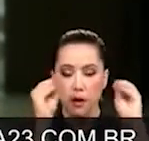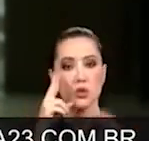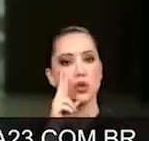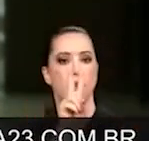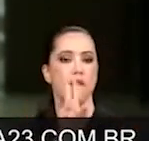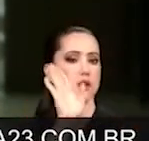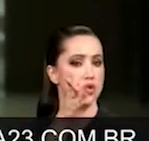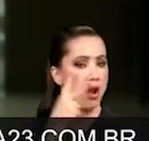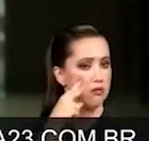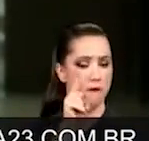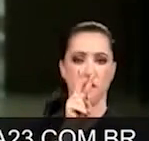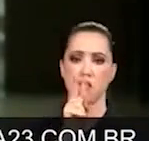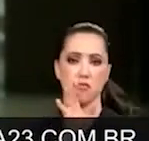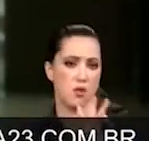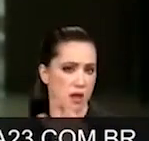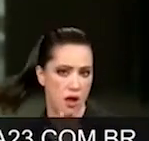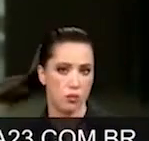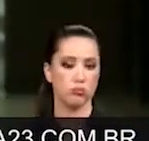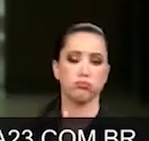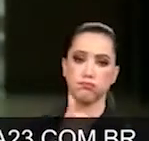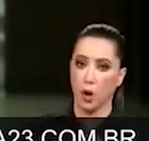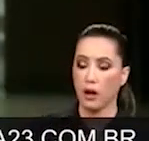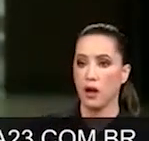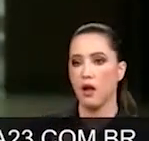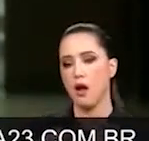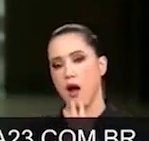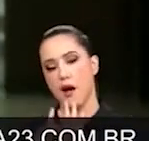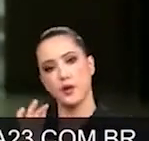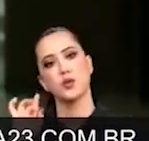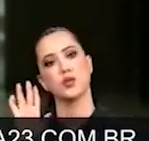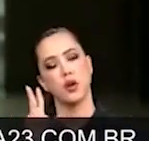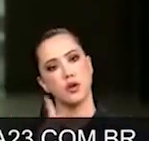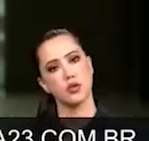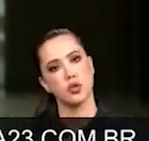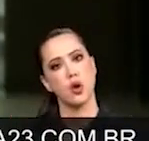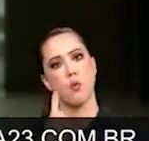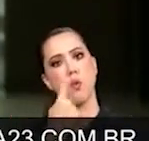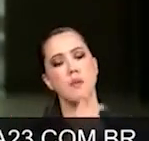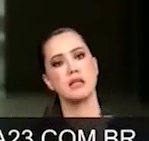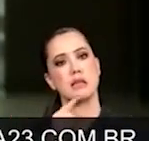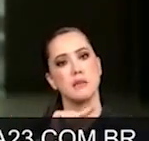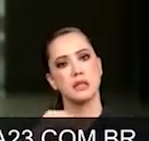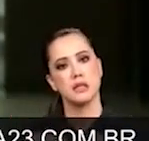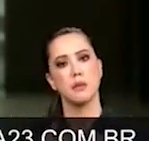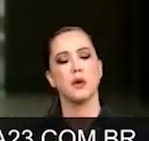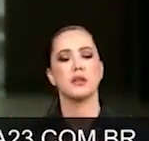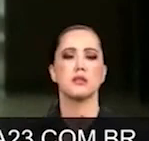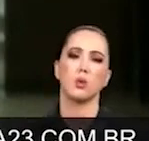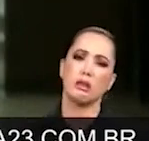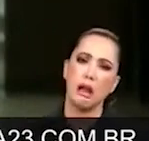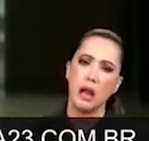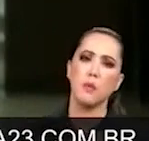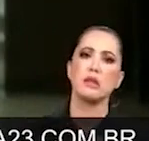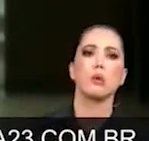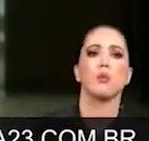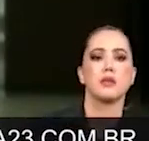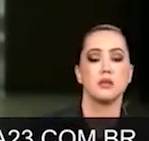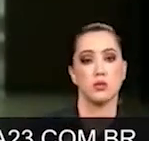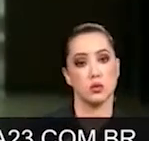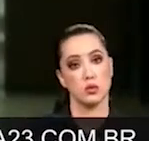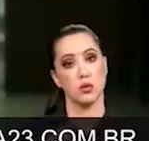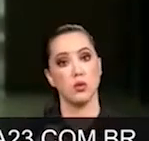para serem revisadas. Antes, a opção só ficava disponível uma semana depois da abertura do prazo, quando a